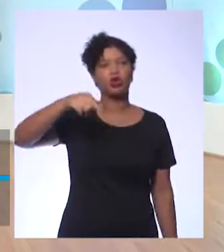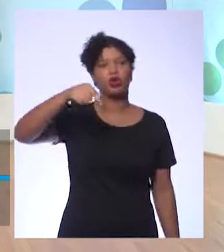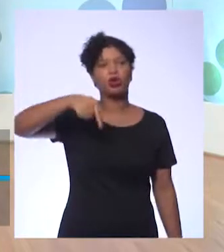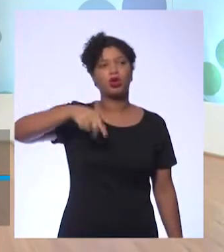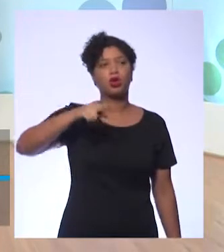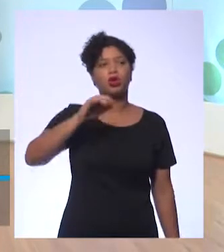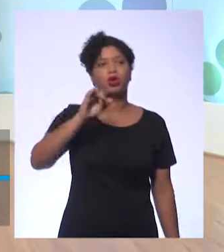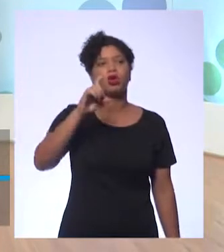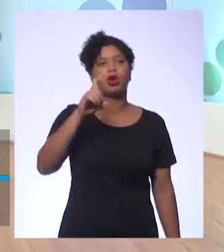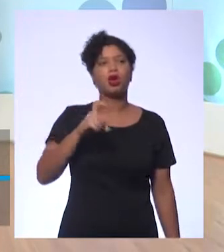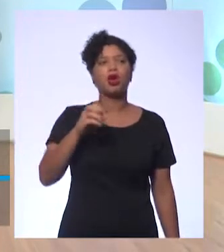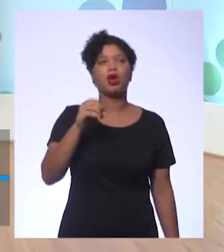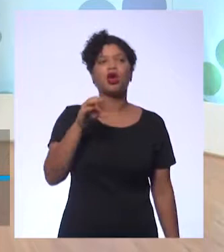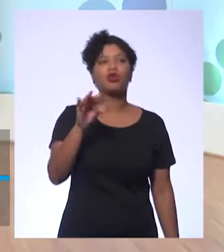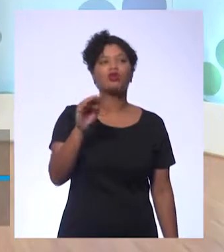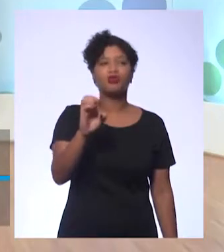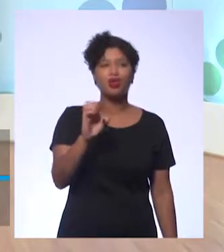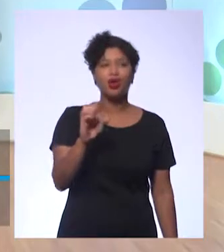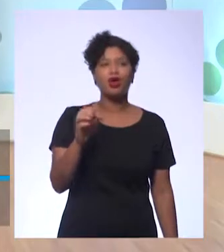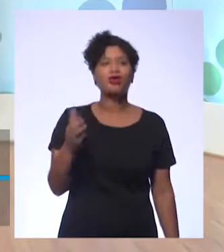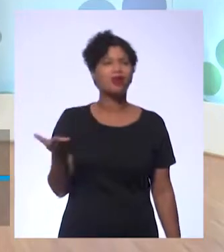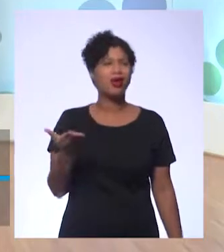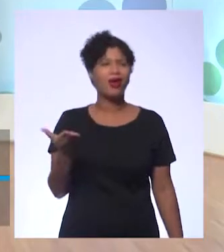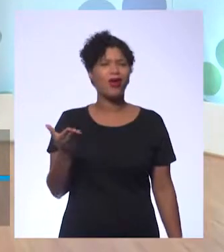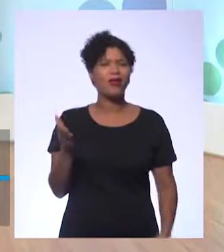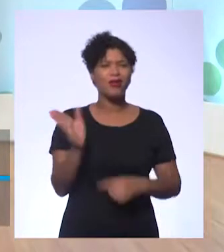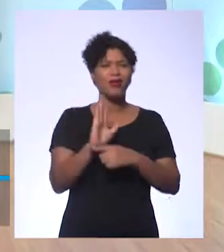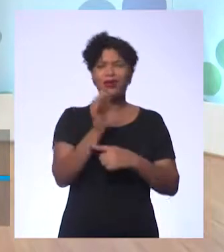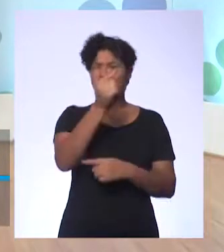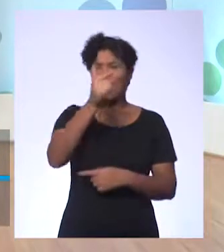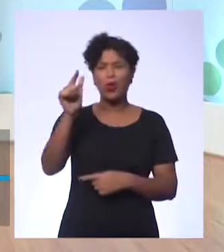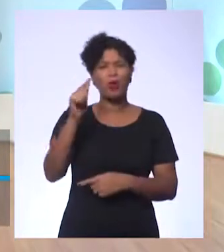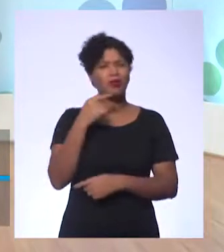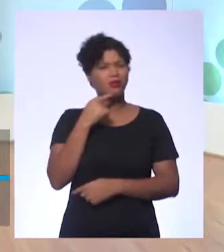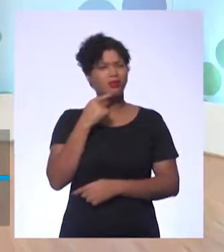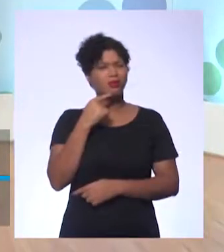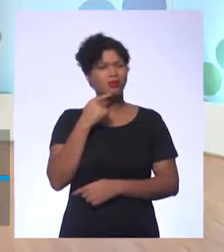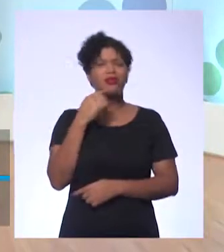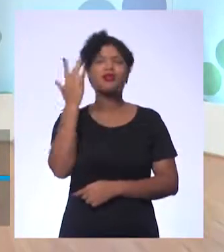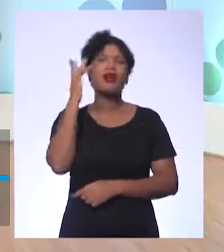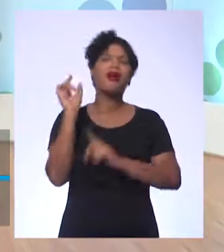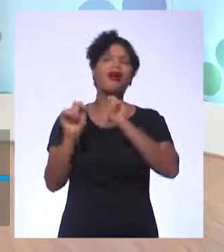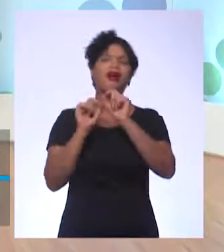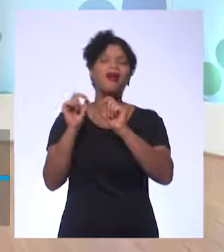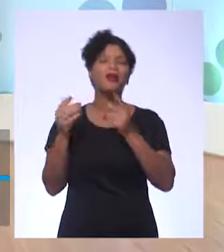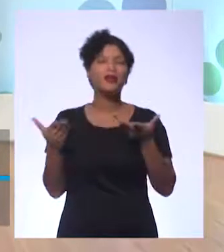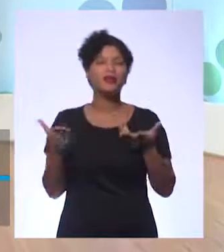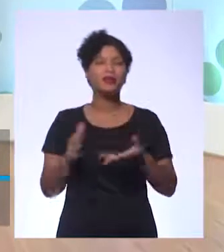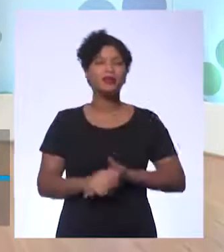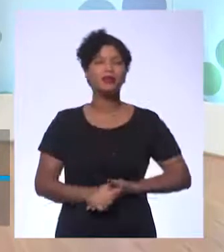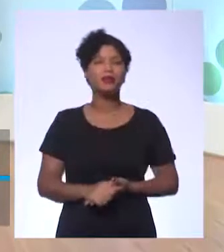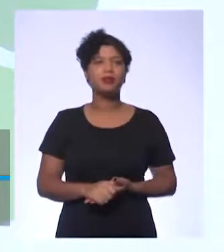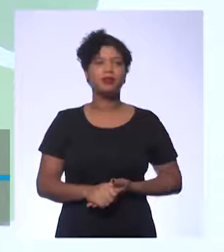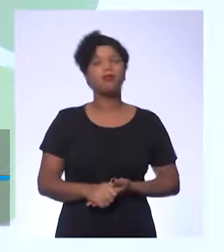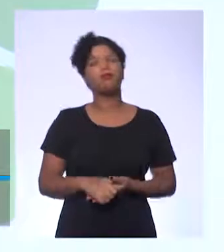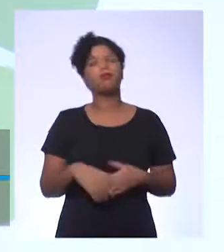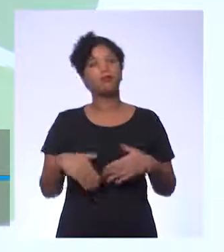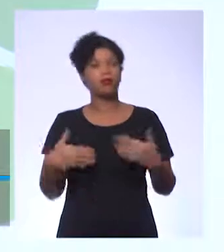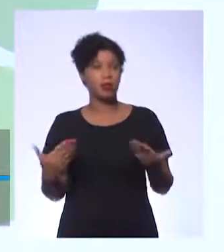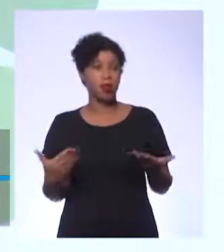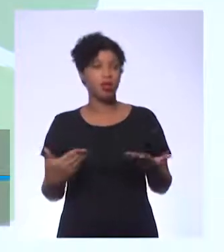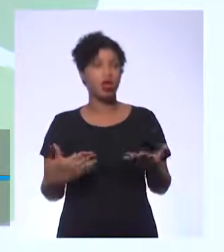fiz um podcast e agora vimos um vídeo de um outro contexto. O que você pode falar um pouquinho sobre isso? É que, na verdade, é assim,